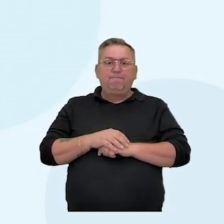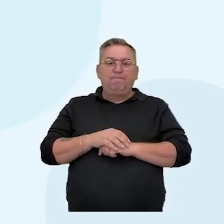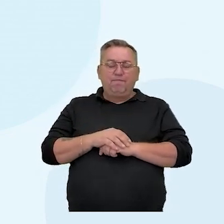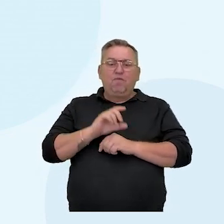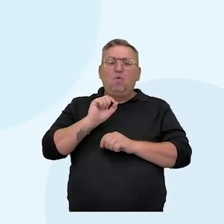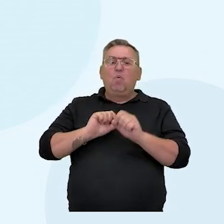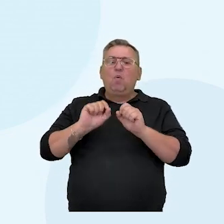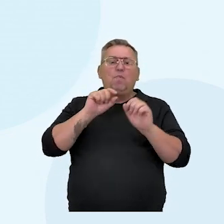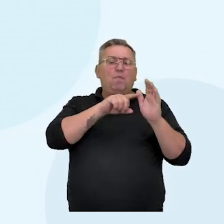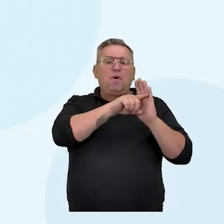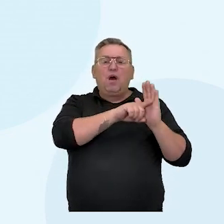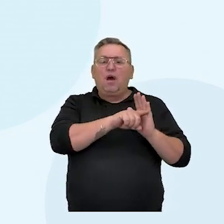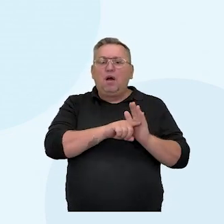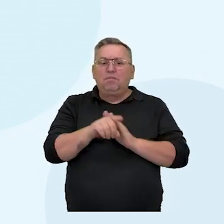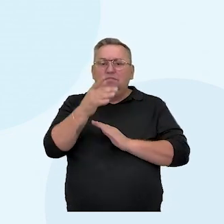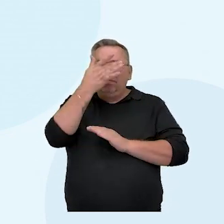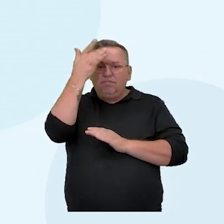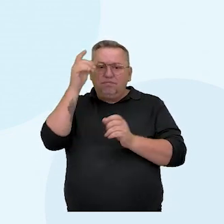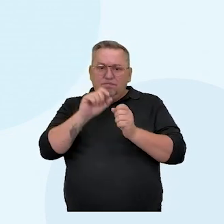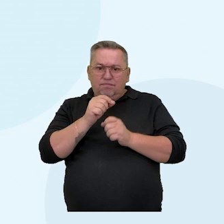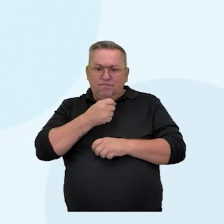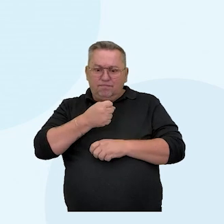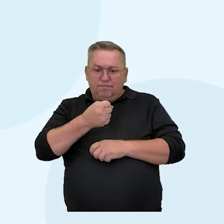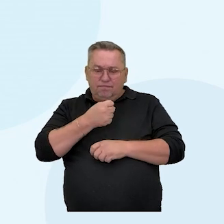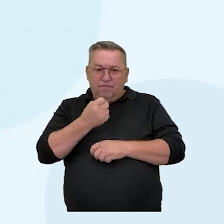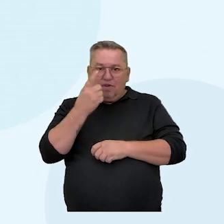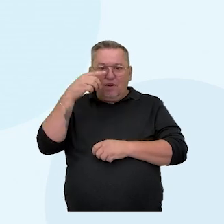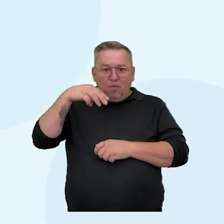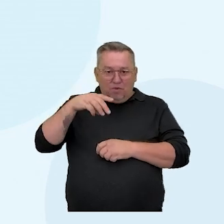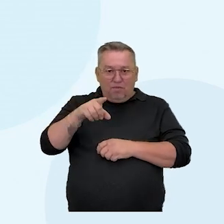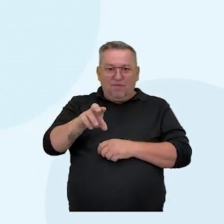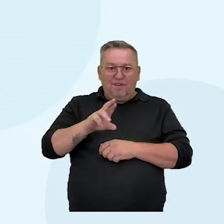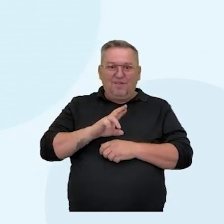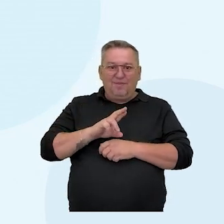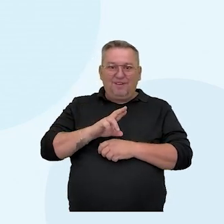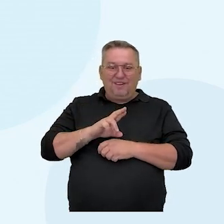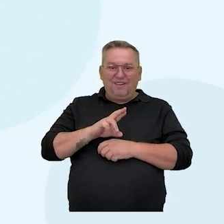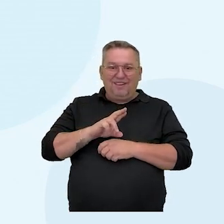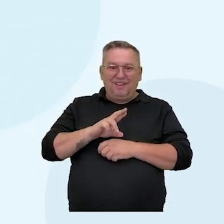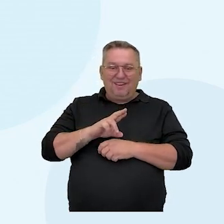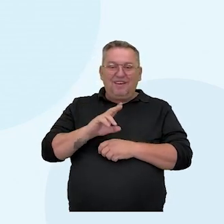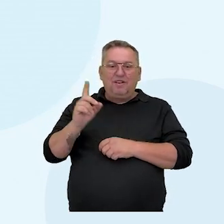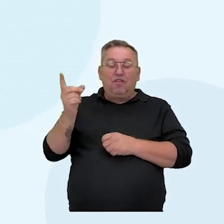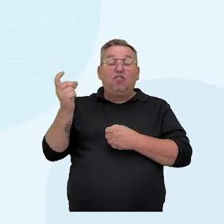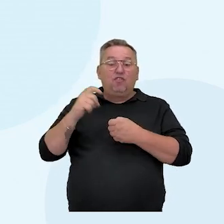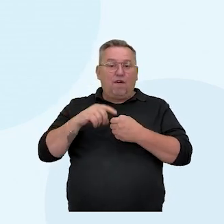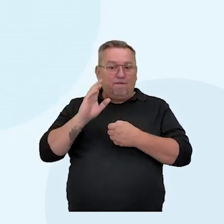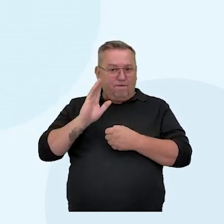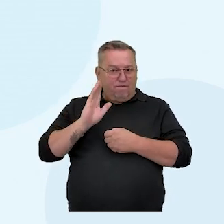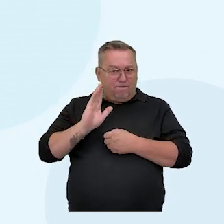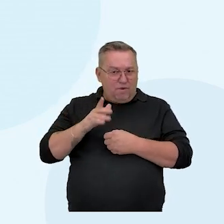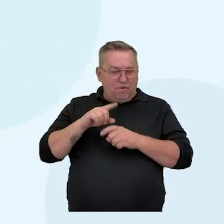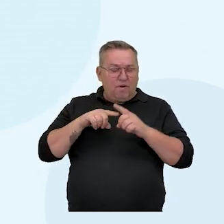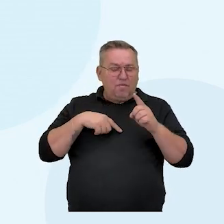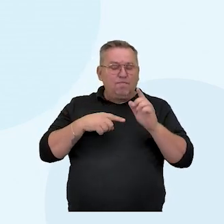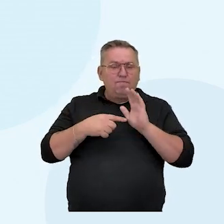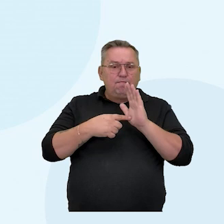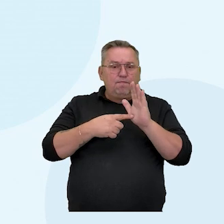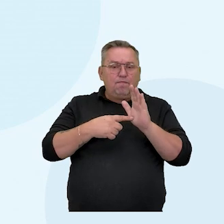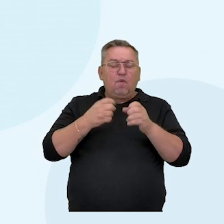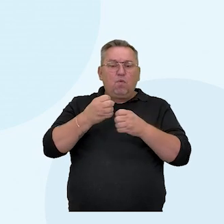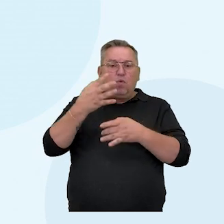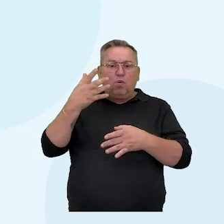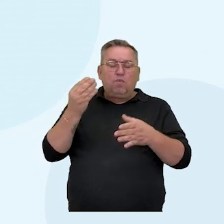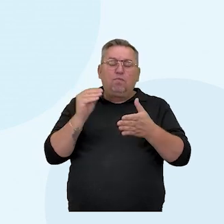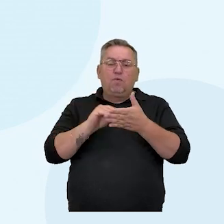as pessoas fazem em uma entrevista? A gente vai dar um minutinho para vocês no chat e aí daqui a pouco a gente já volta, coloquem as perguntas. Pode colocar